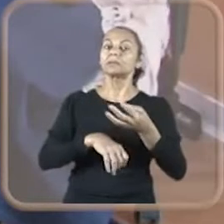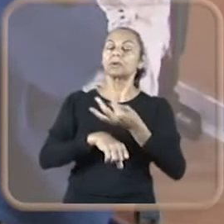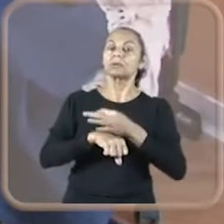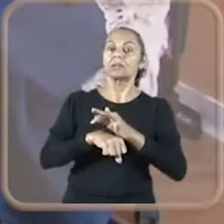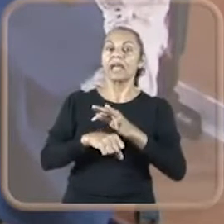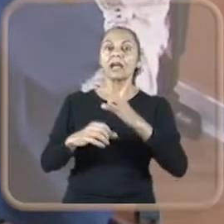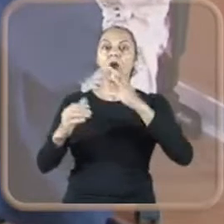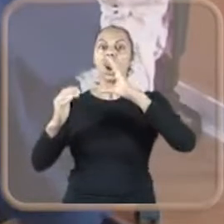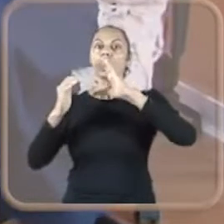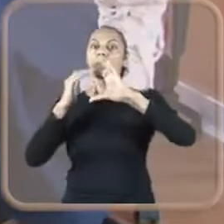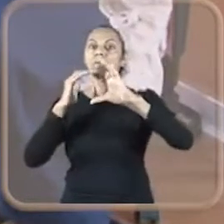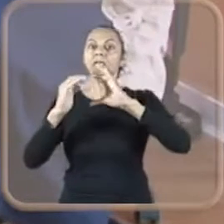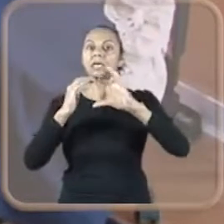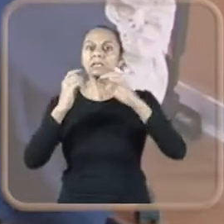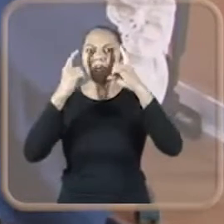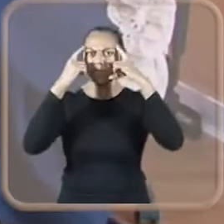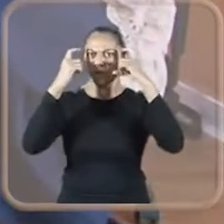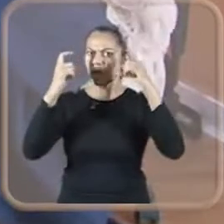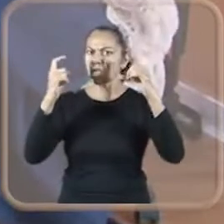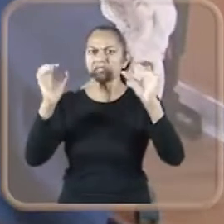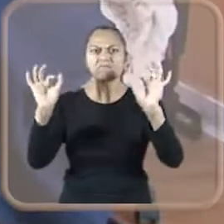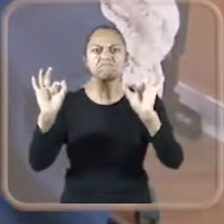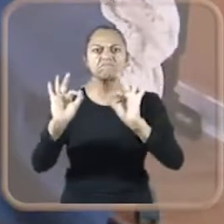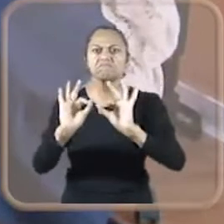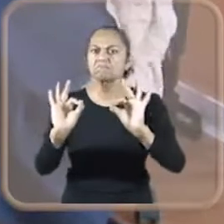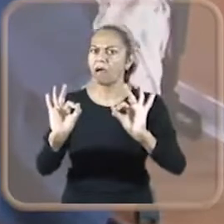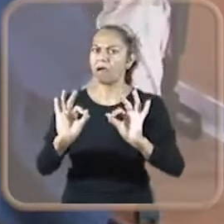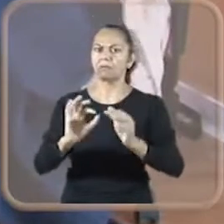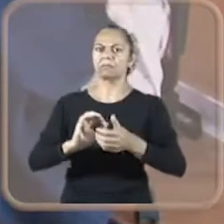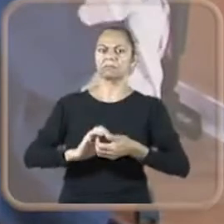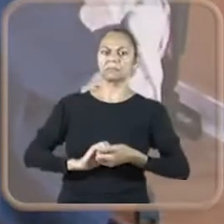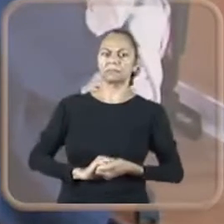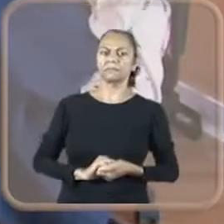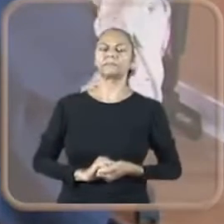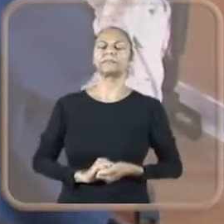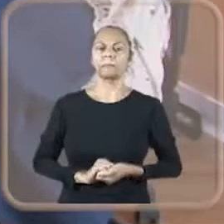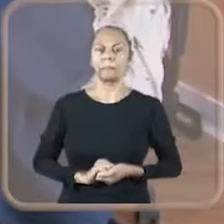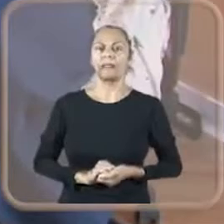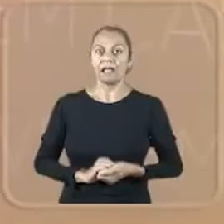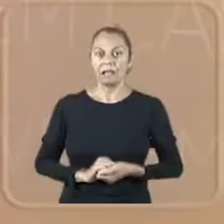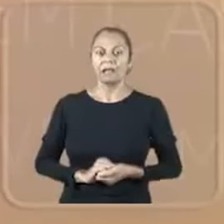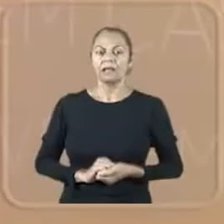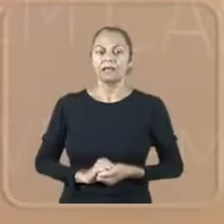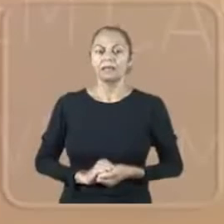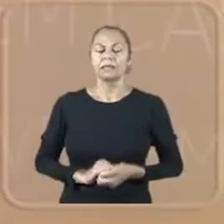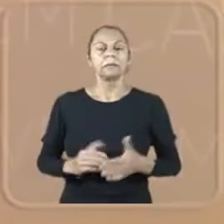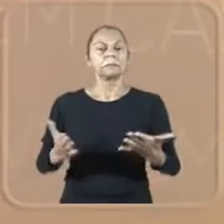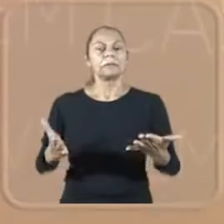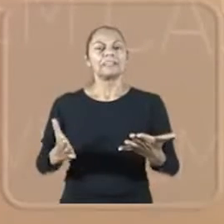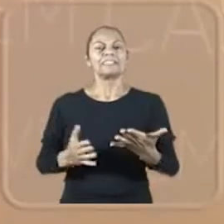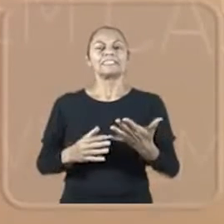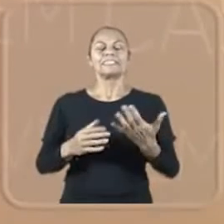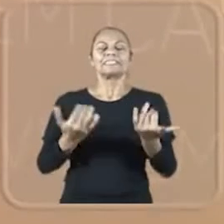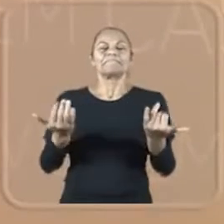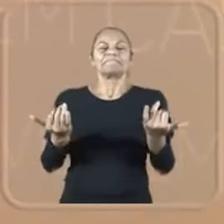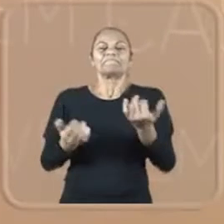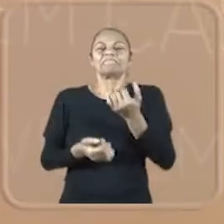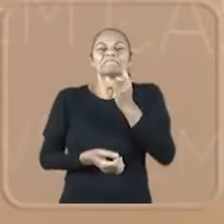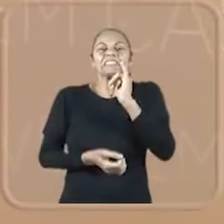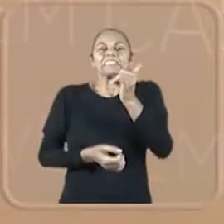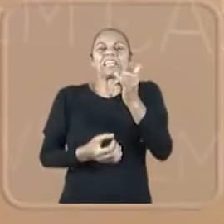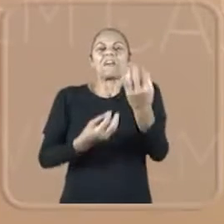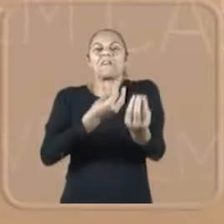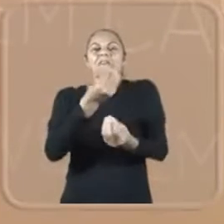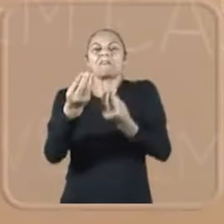São técnicas distintas. A comunicação não violenta é uma técnica magnífica até para você estar dando aula e tal. Mas dizer como é que isso acontece,